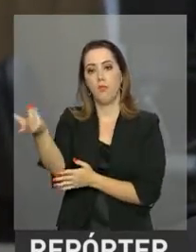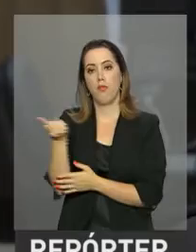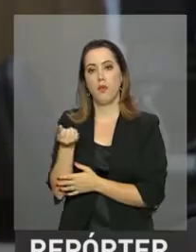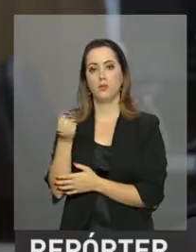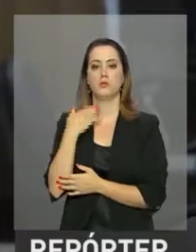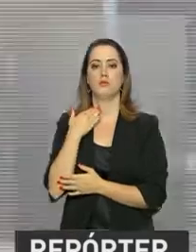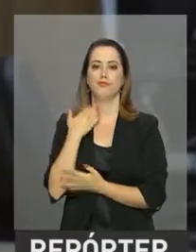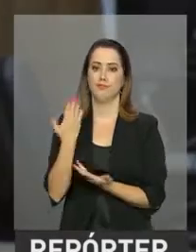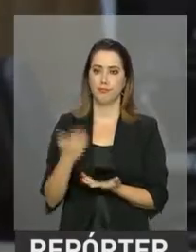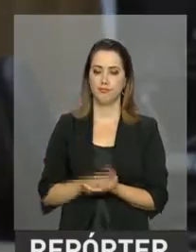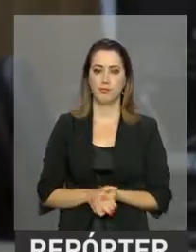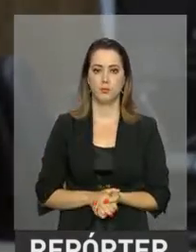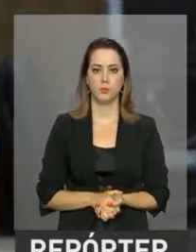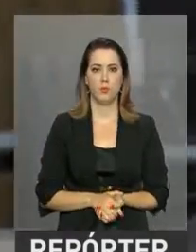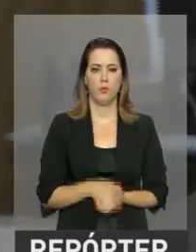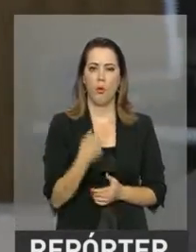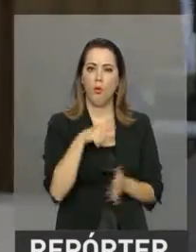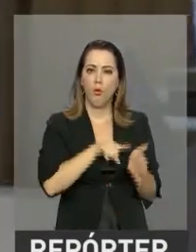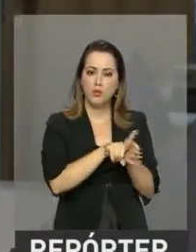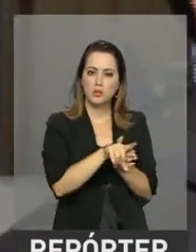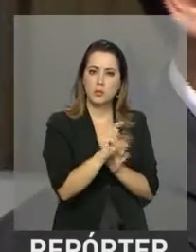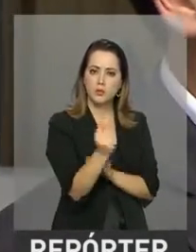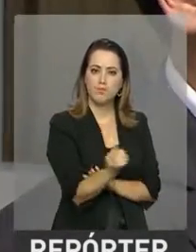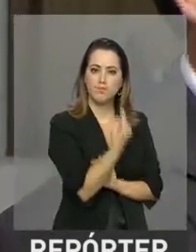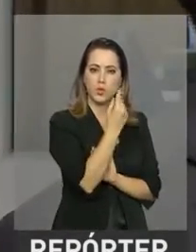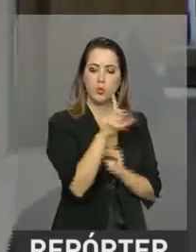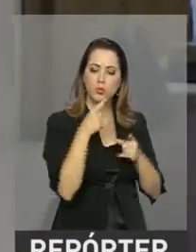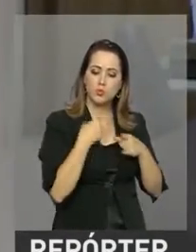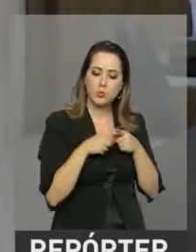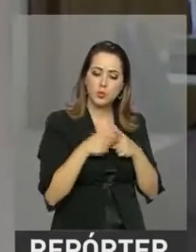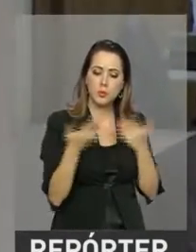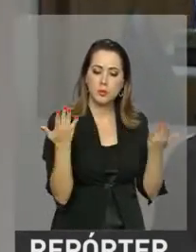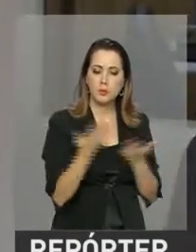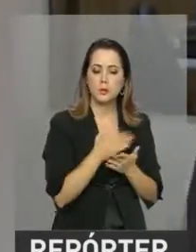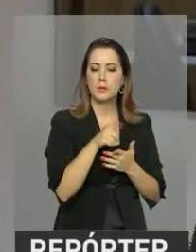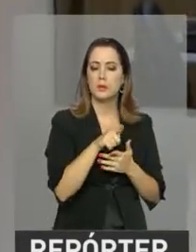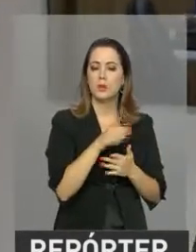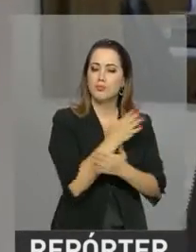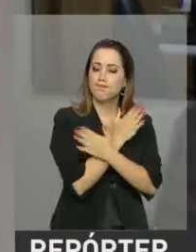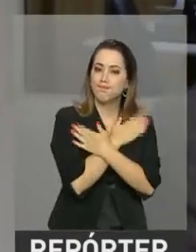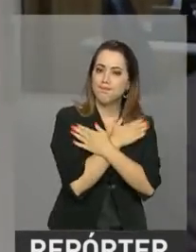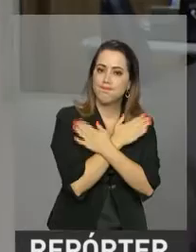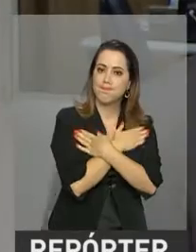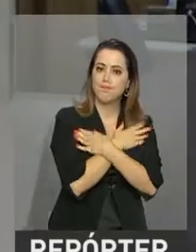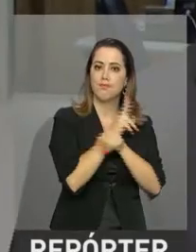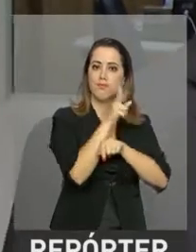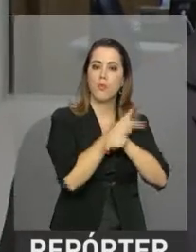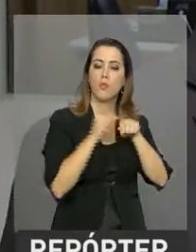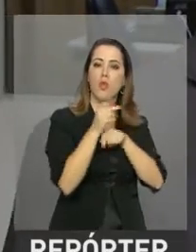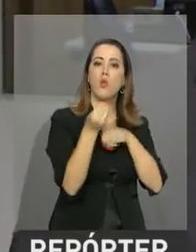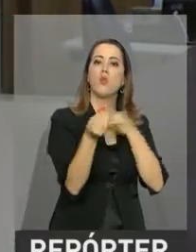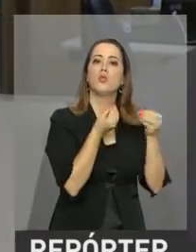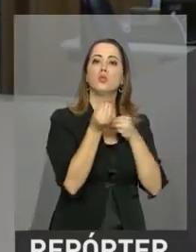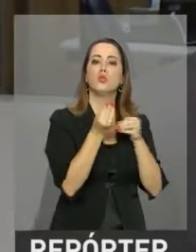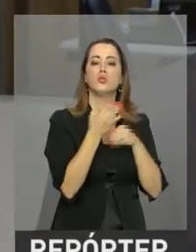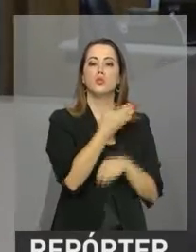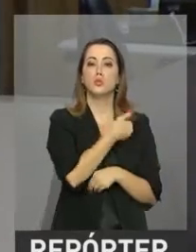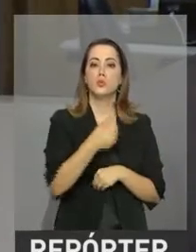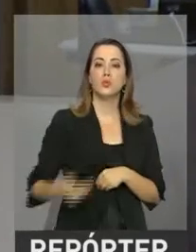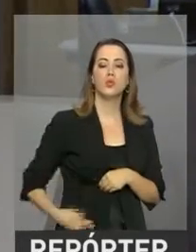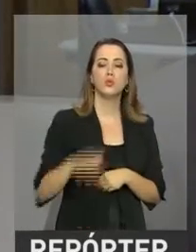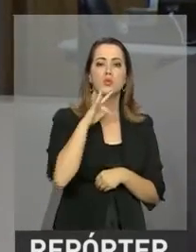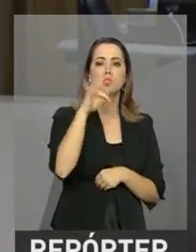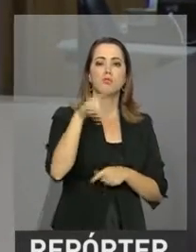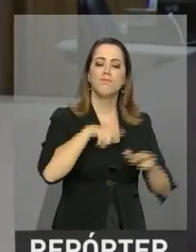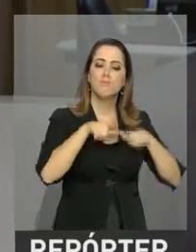nas agências. Agora, uma das questões problemáticas da atualidade é a questão do desemprego no país. Como o governo federal está trabalhando